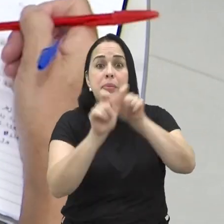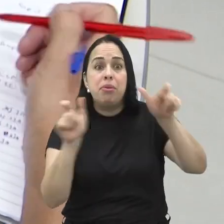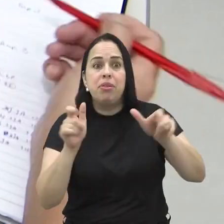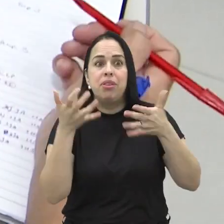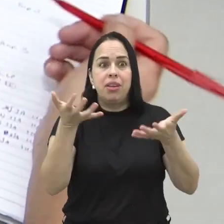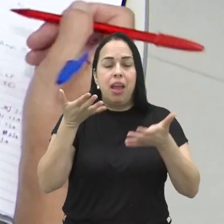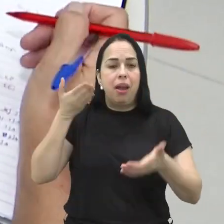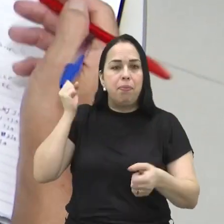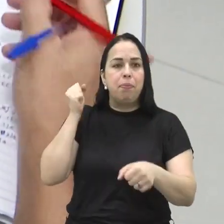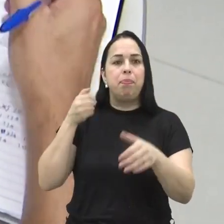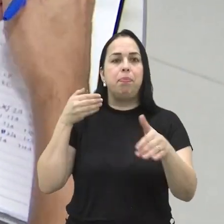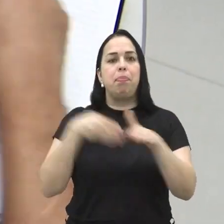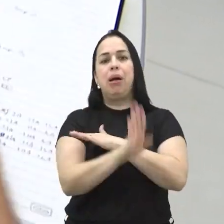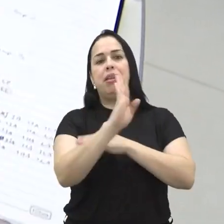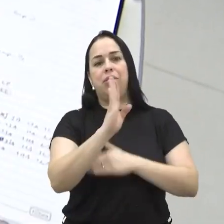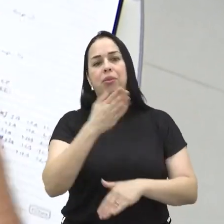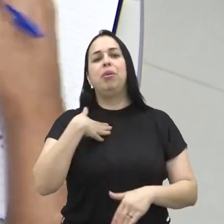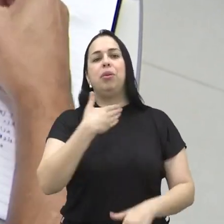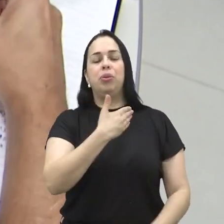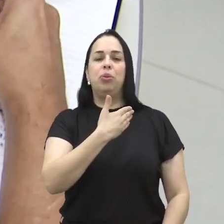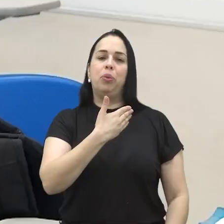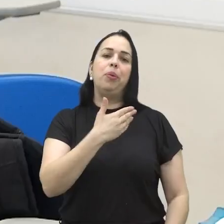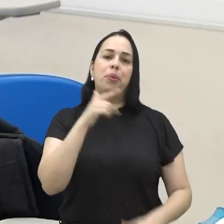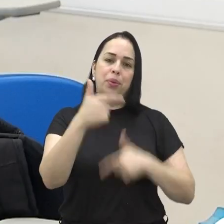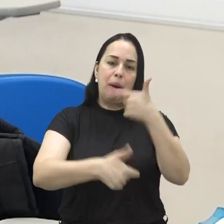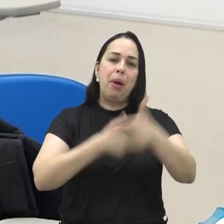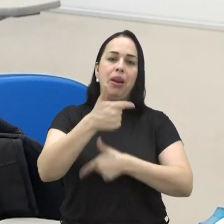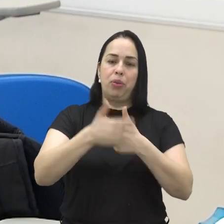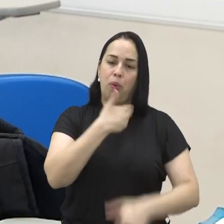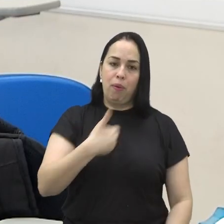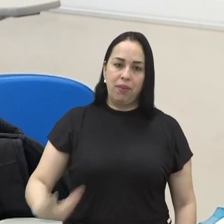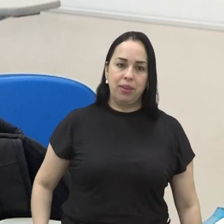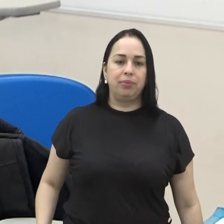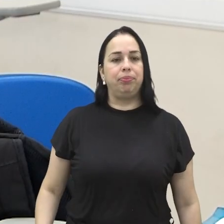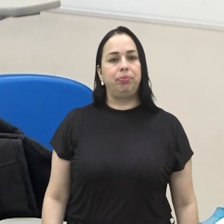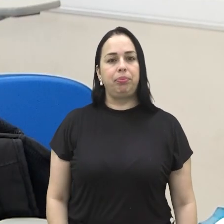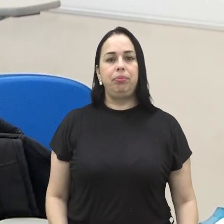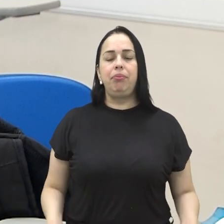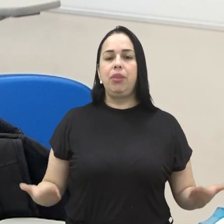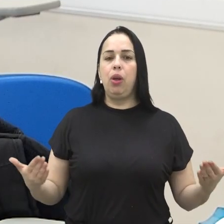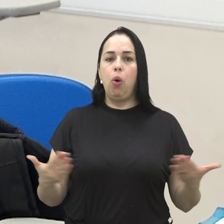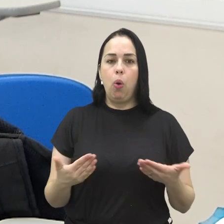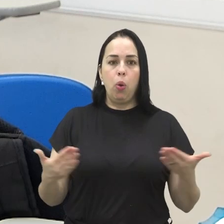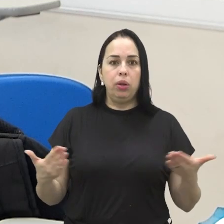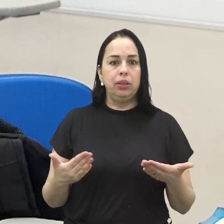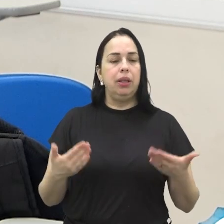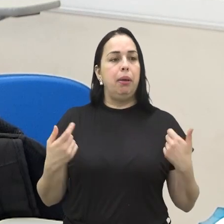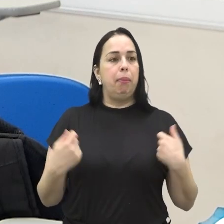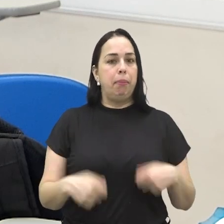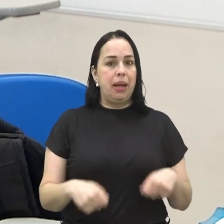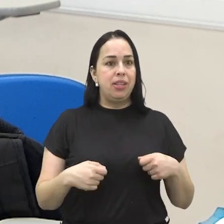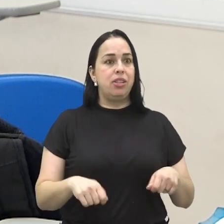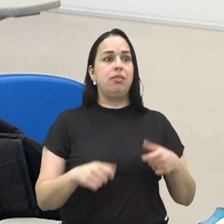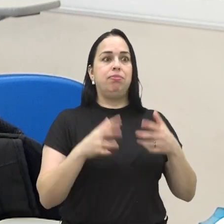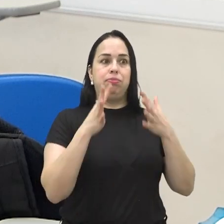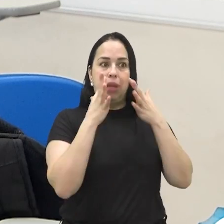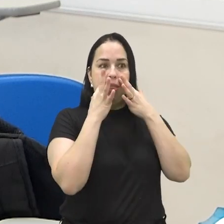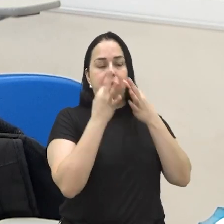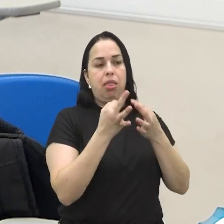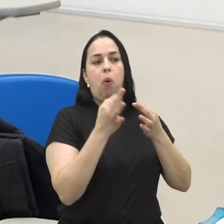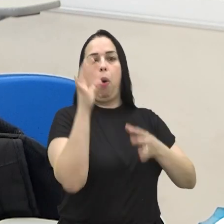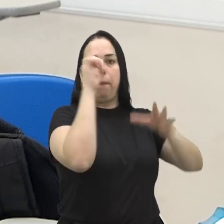essencial para quem deseja ingressar no serviço público. Hoje não tem como você não estar atento às